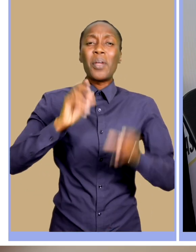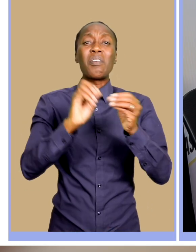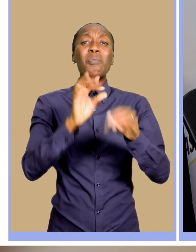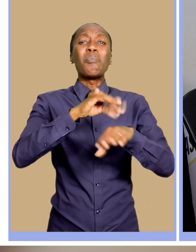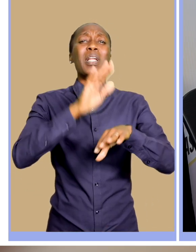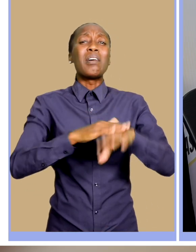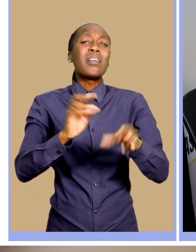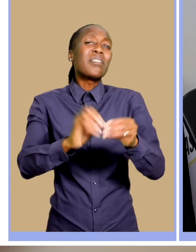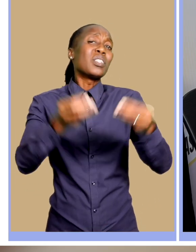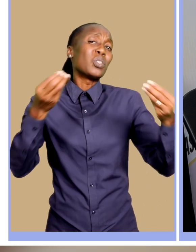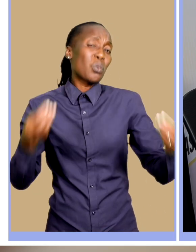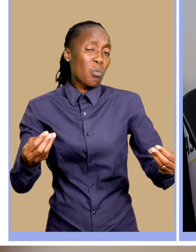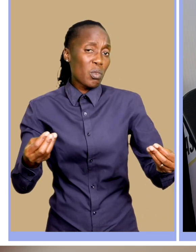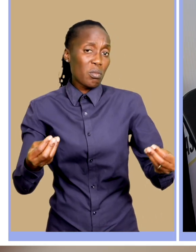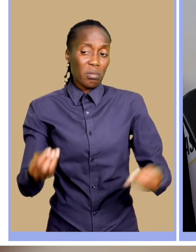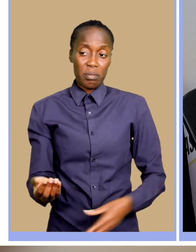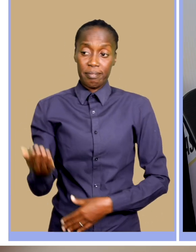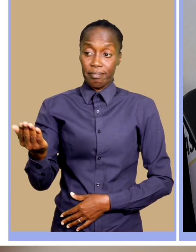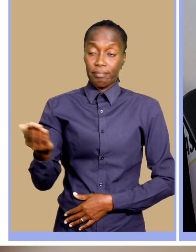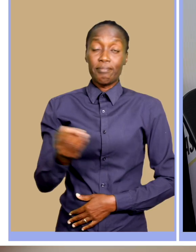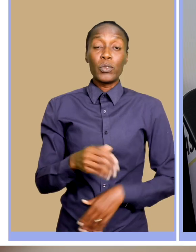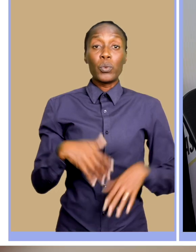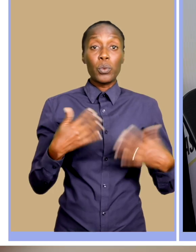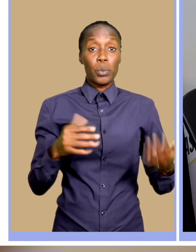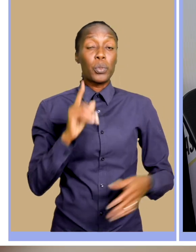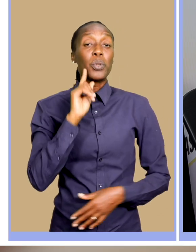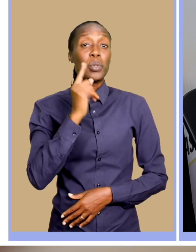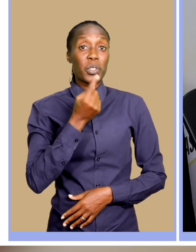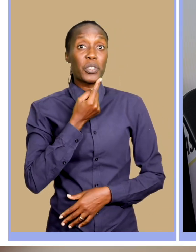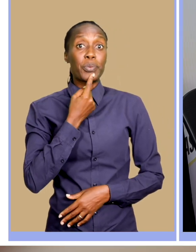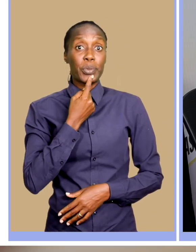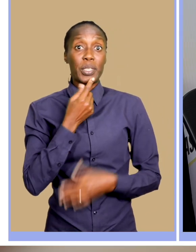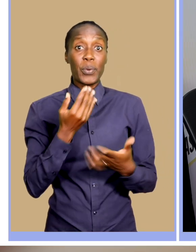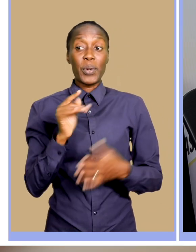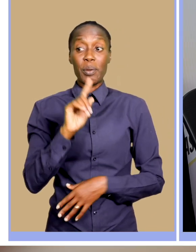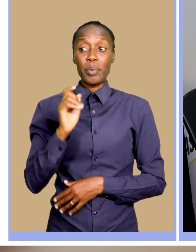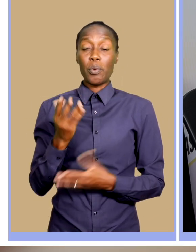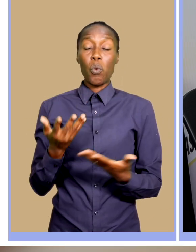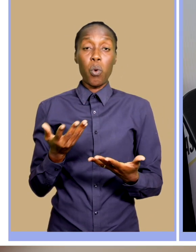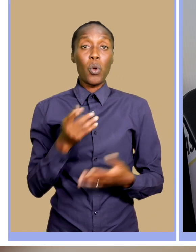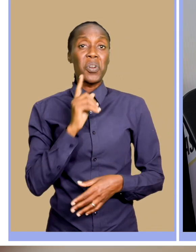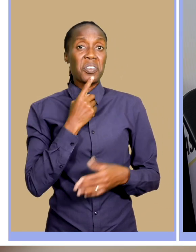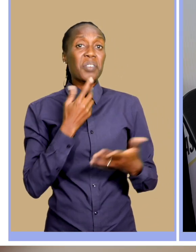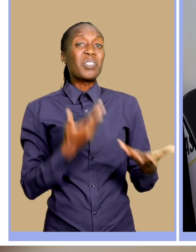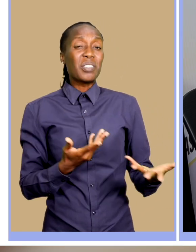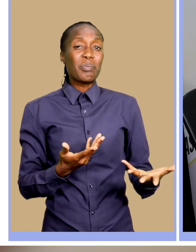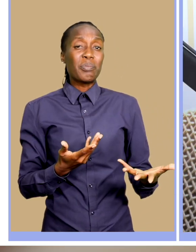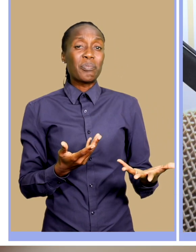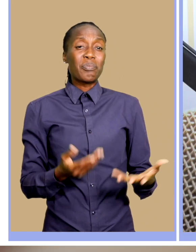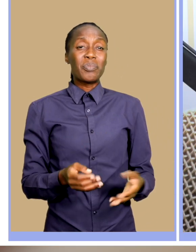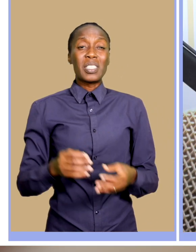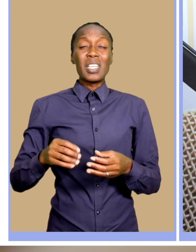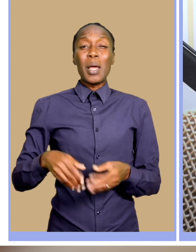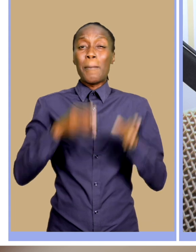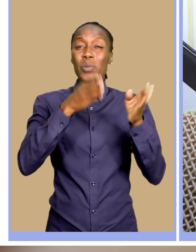acho que é uma boa pergunta que remete-nos aos desafios da pessoa com deficiência em situação de